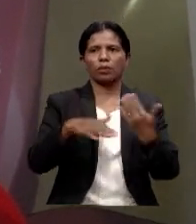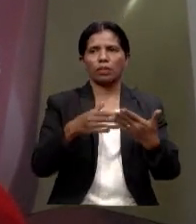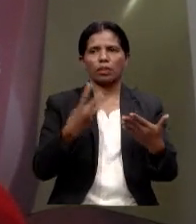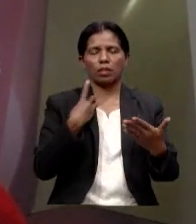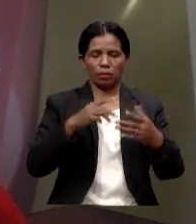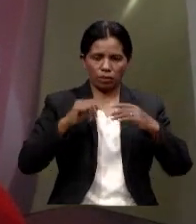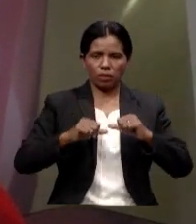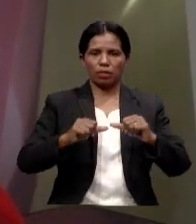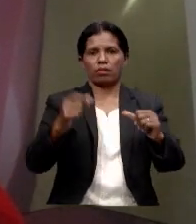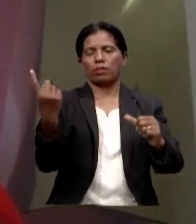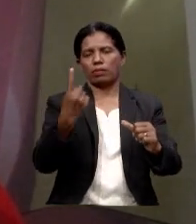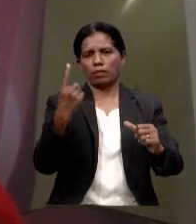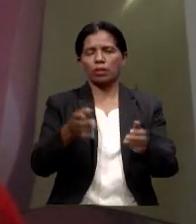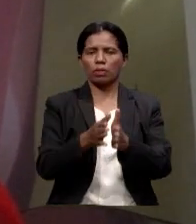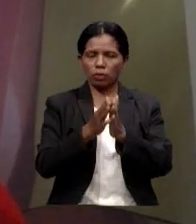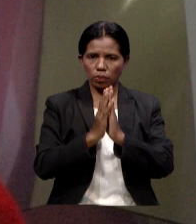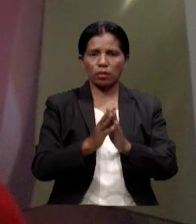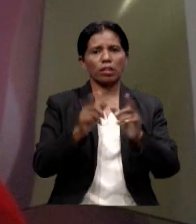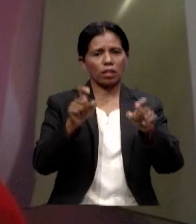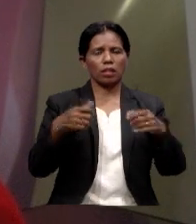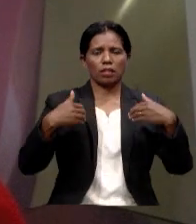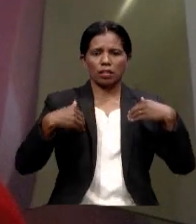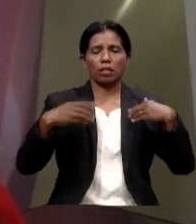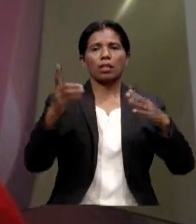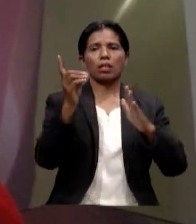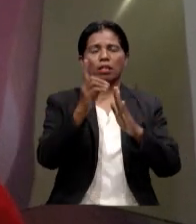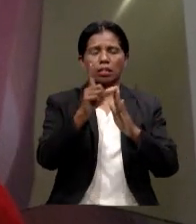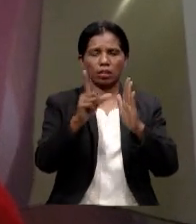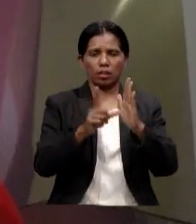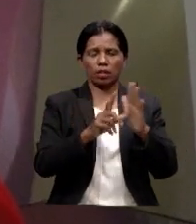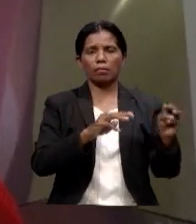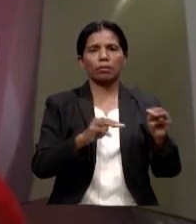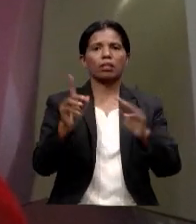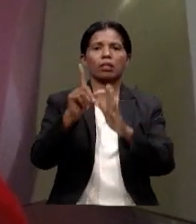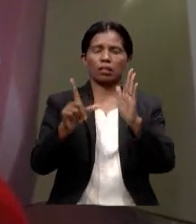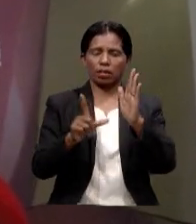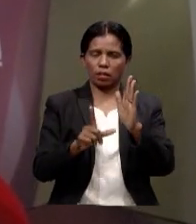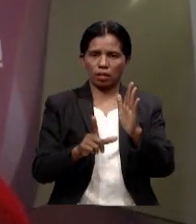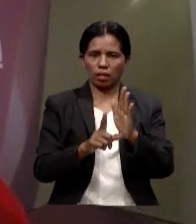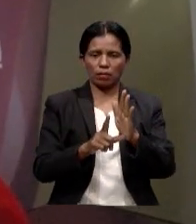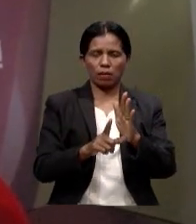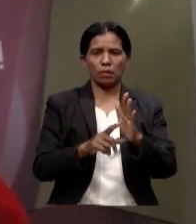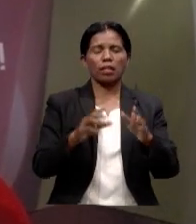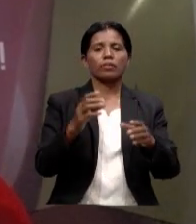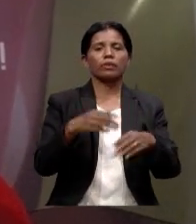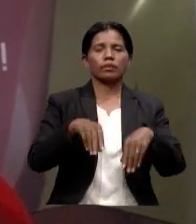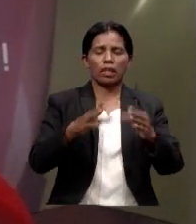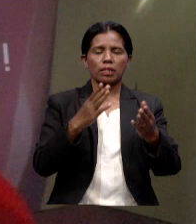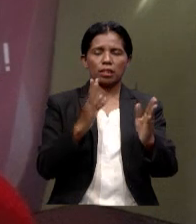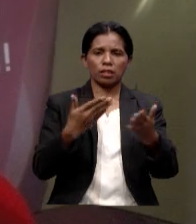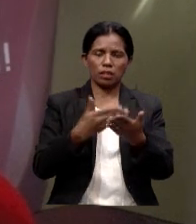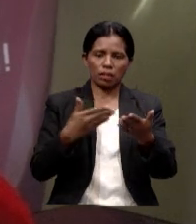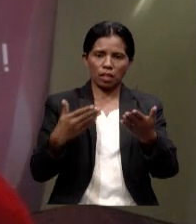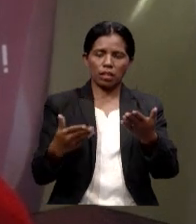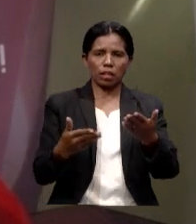na fati, suzer parte seria a alteração para decreto-lei, preço justo também, e a tabela, né? É mamu